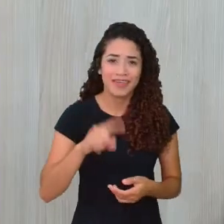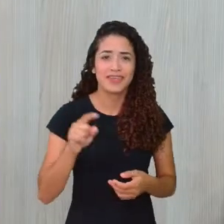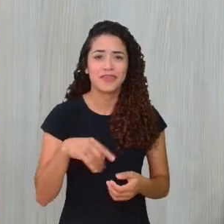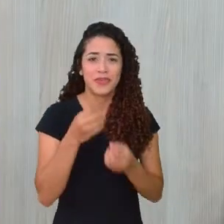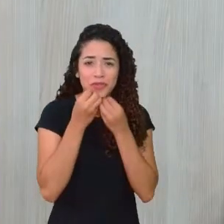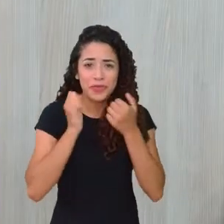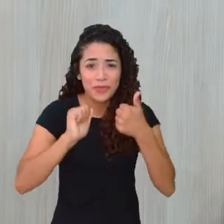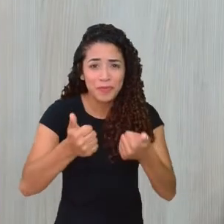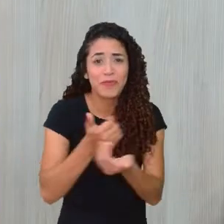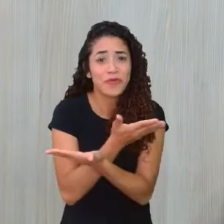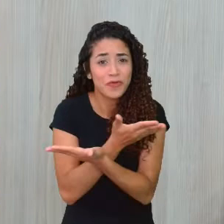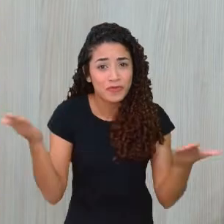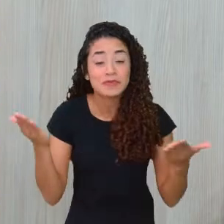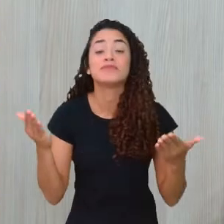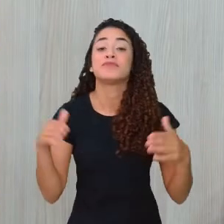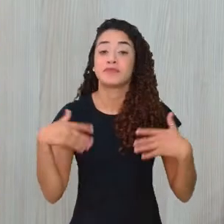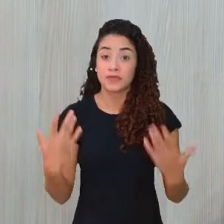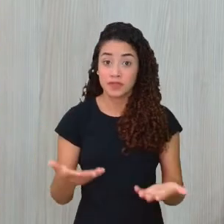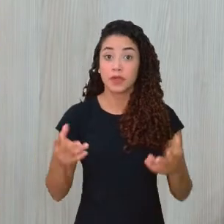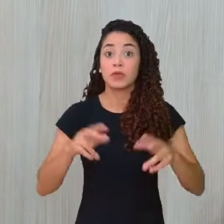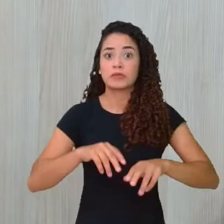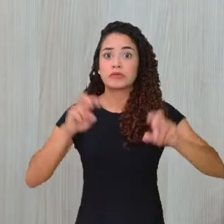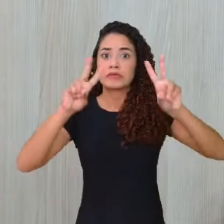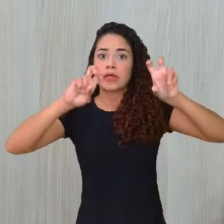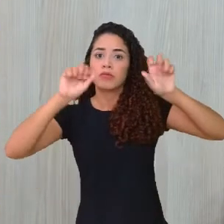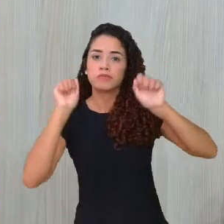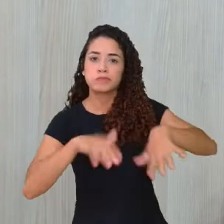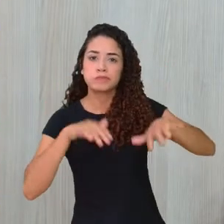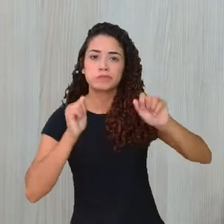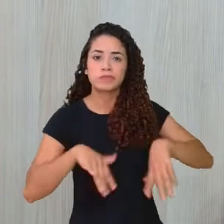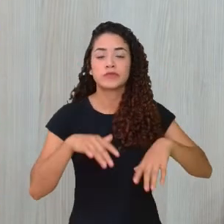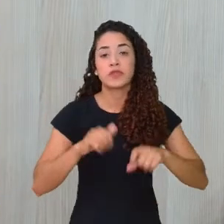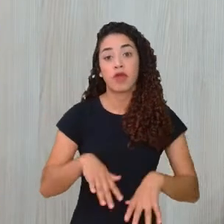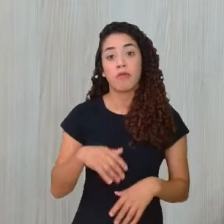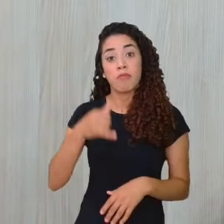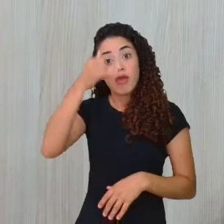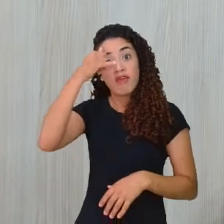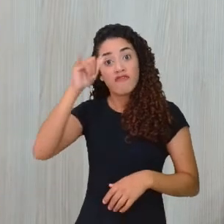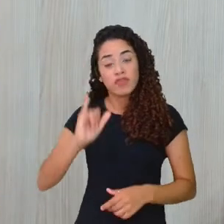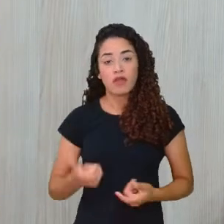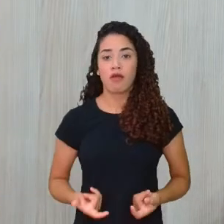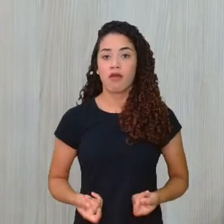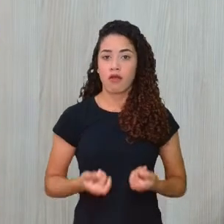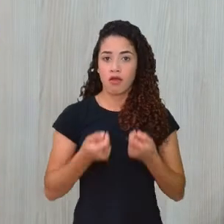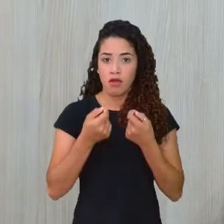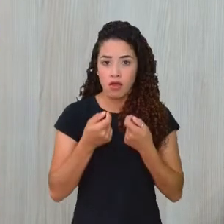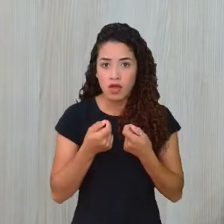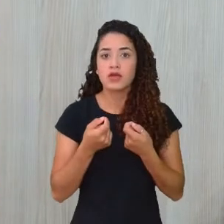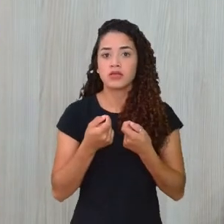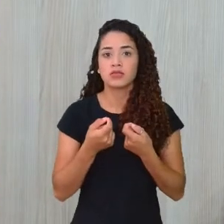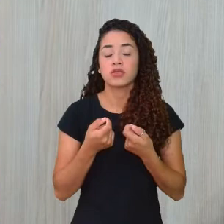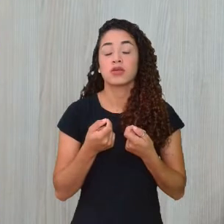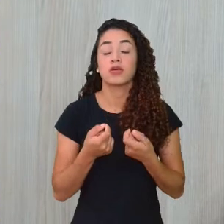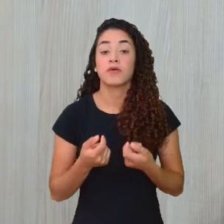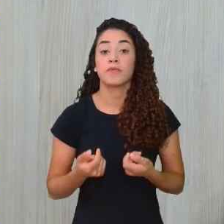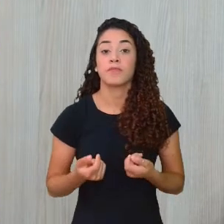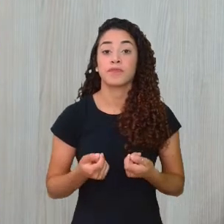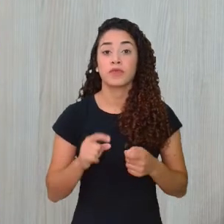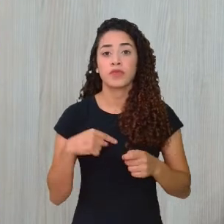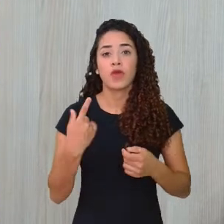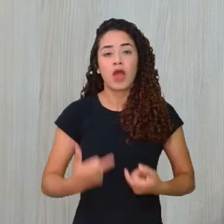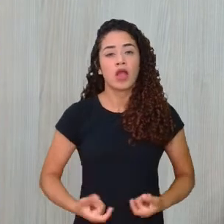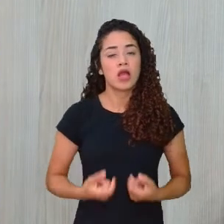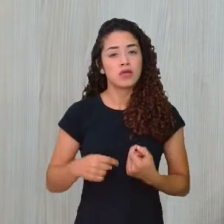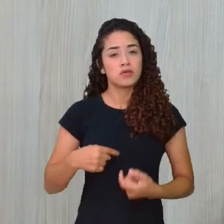bem com vocês? Então, sobre o setembro, né, a prevenção de câncer de intestino e também incentiva a doação de órgãos, o câncer